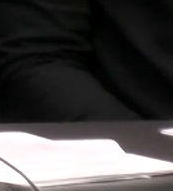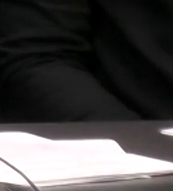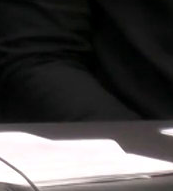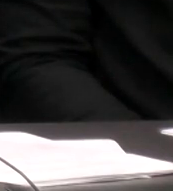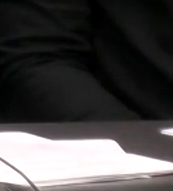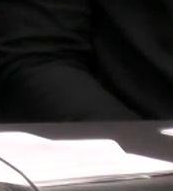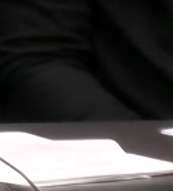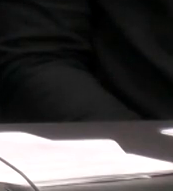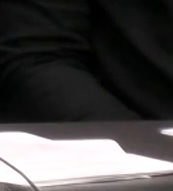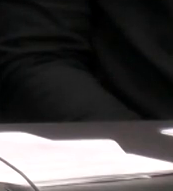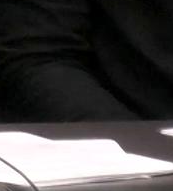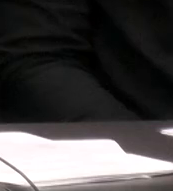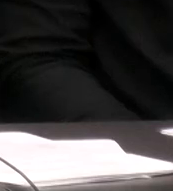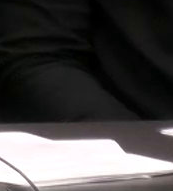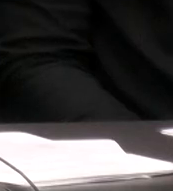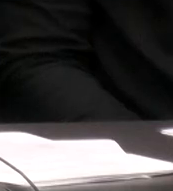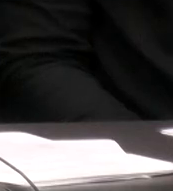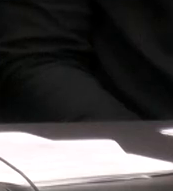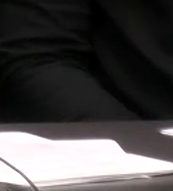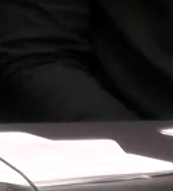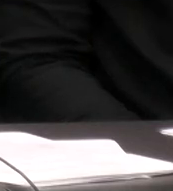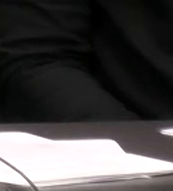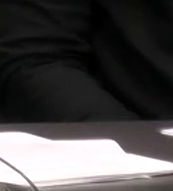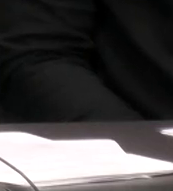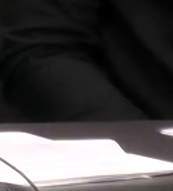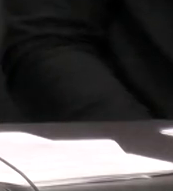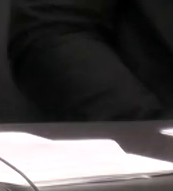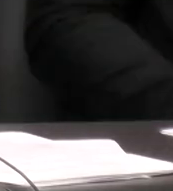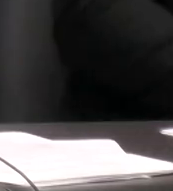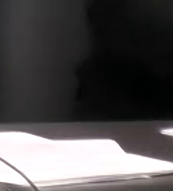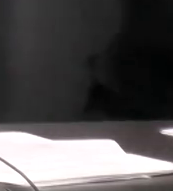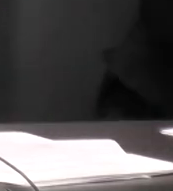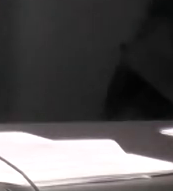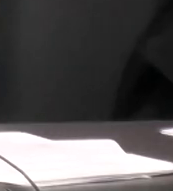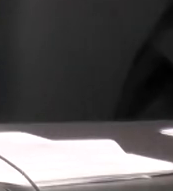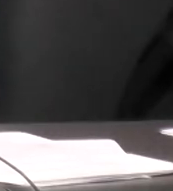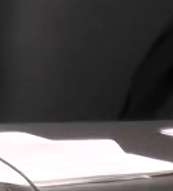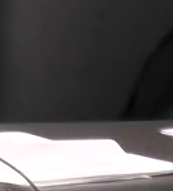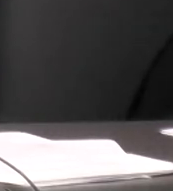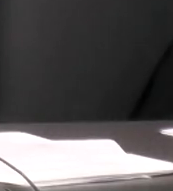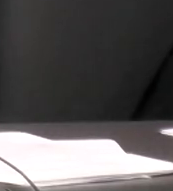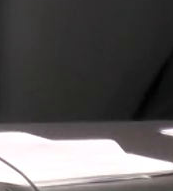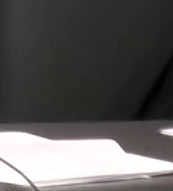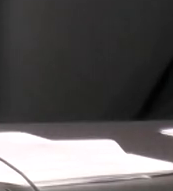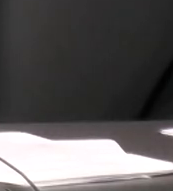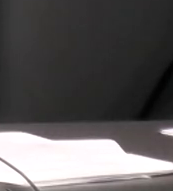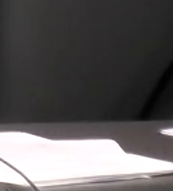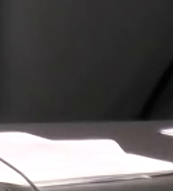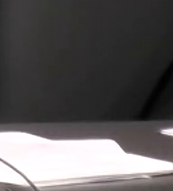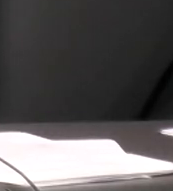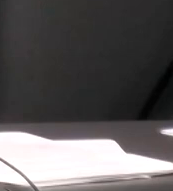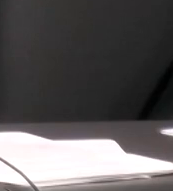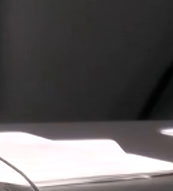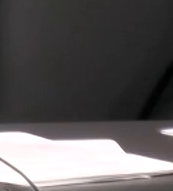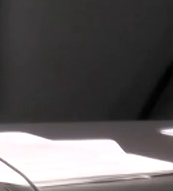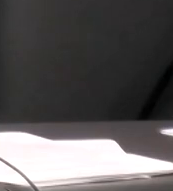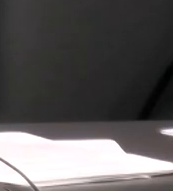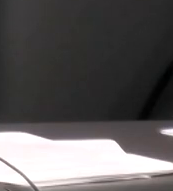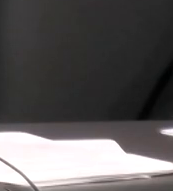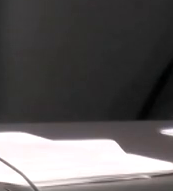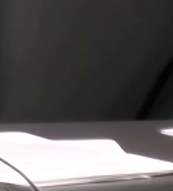Coronel Salema, o grau nosso de elucidação e punição dos crimes é muito baixo. 10% dos homicídios